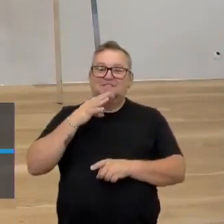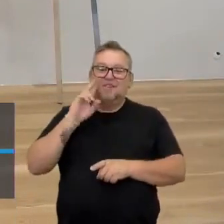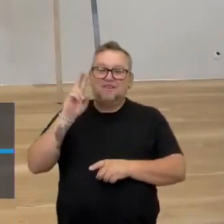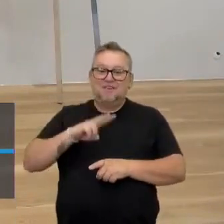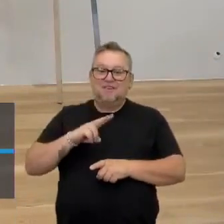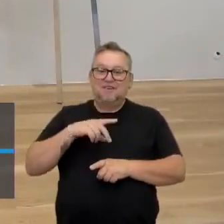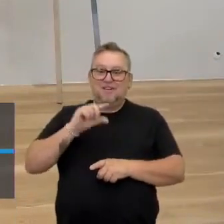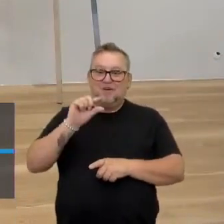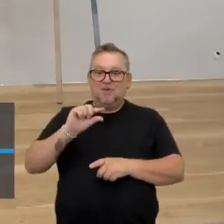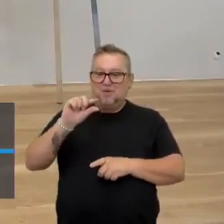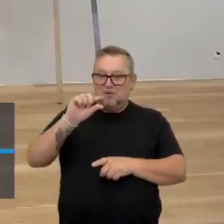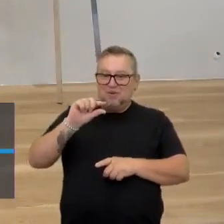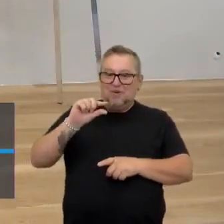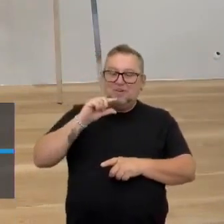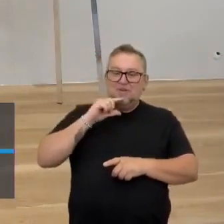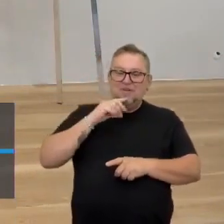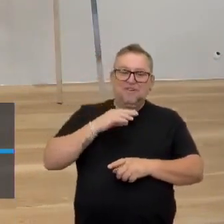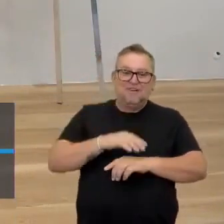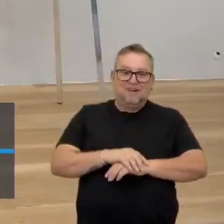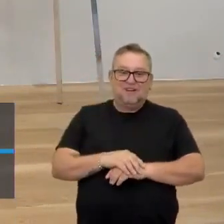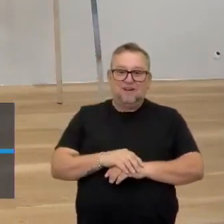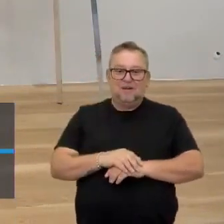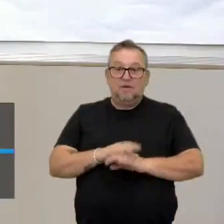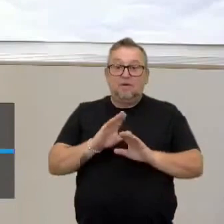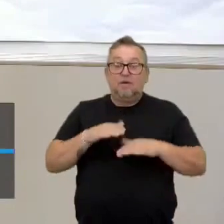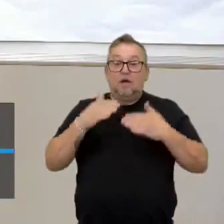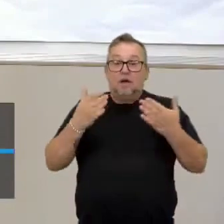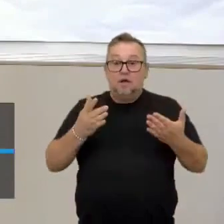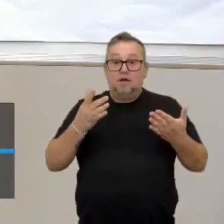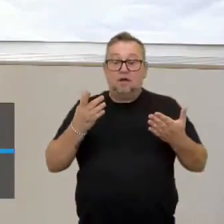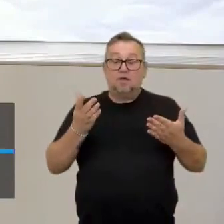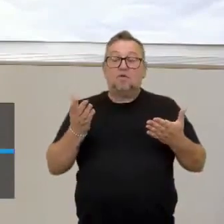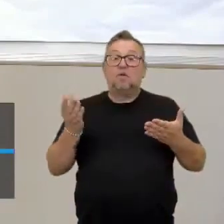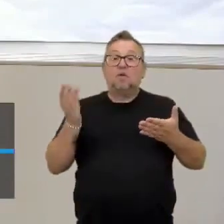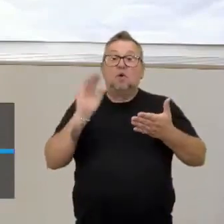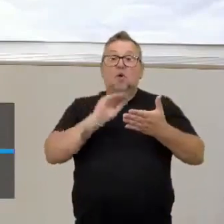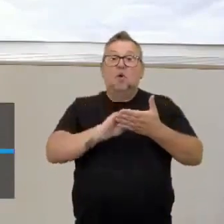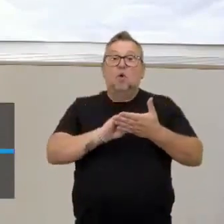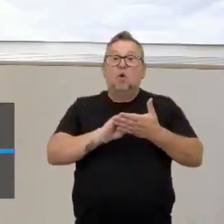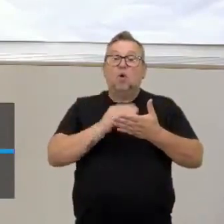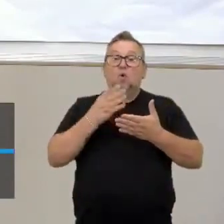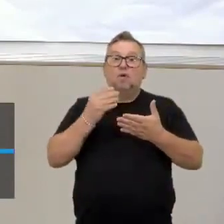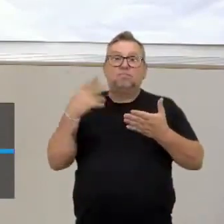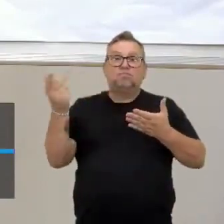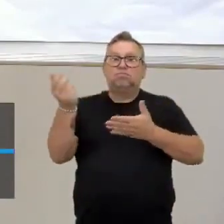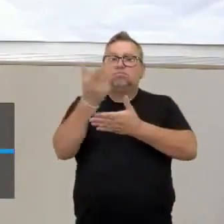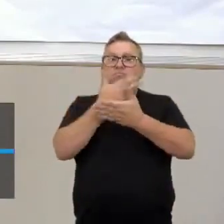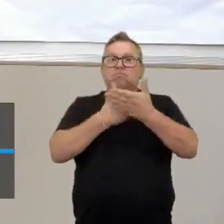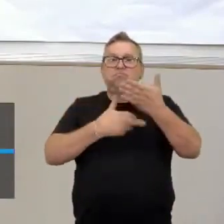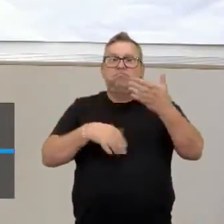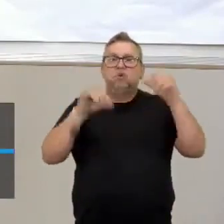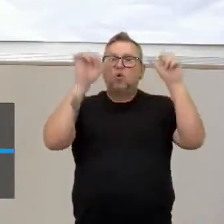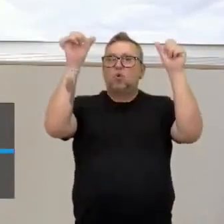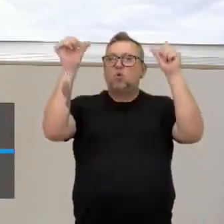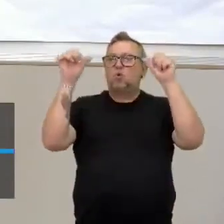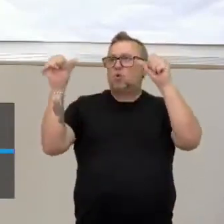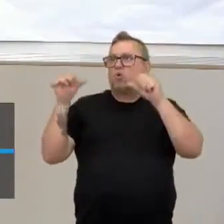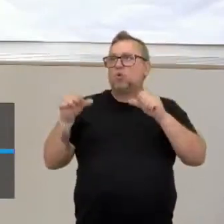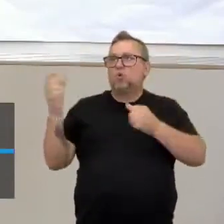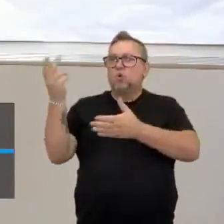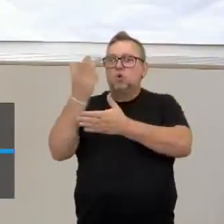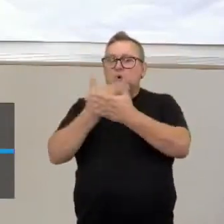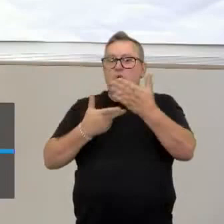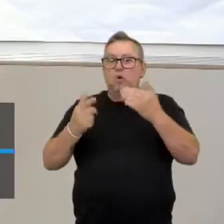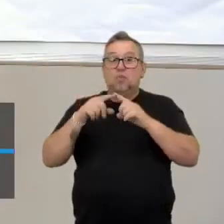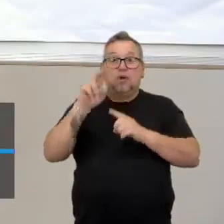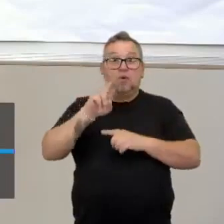comeu uma frutinha, assim, que parece uma goiaba. Aí, a gente colocou bastante desenhos na parede, só que a gente